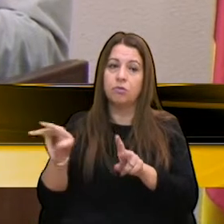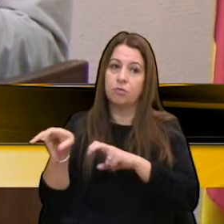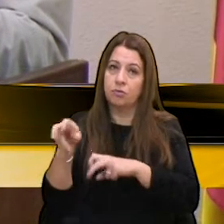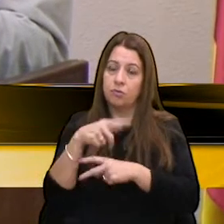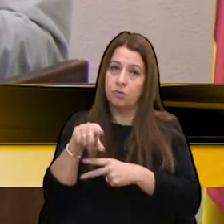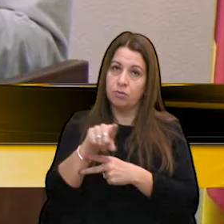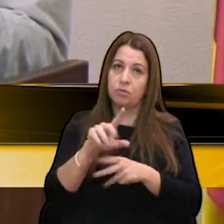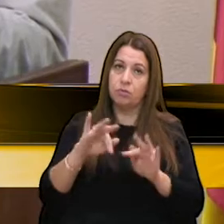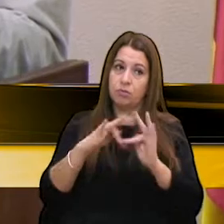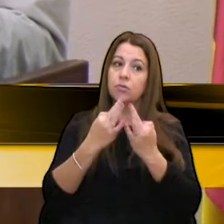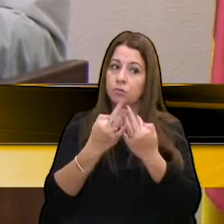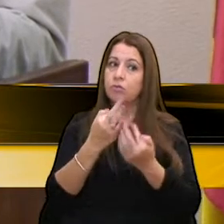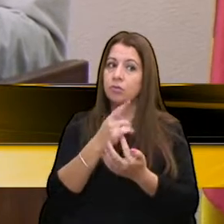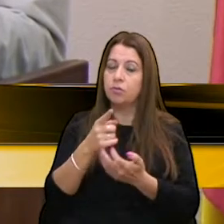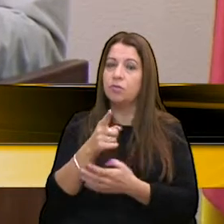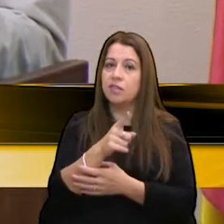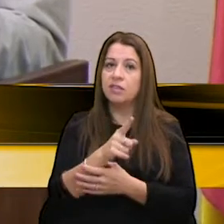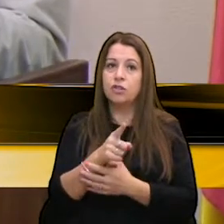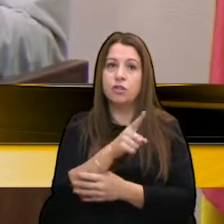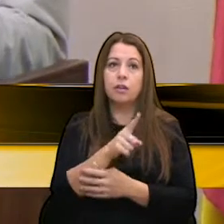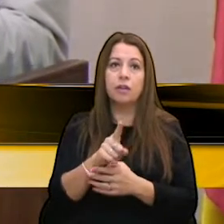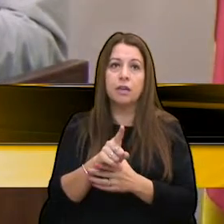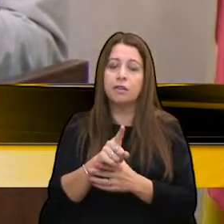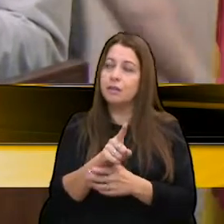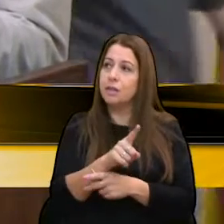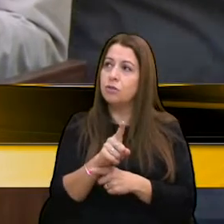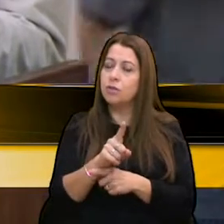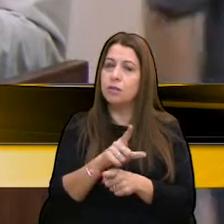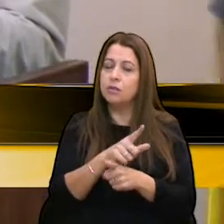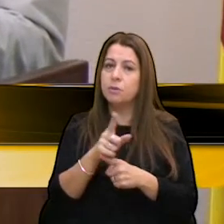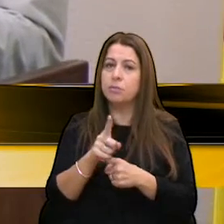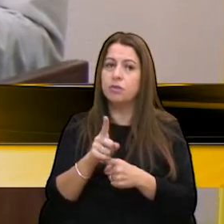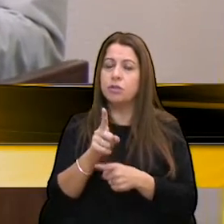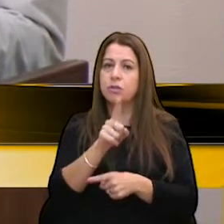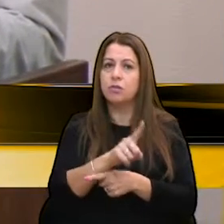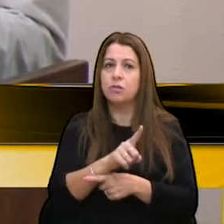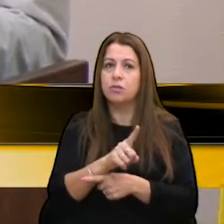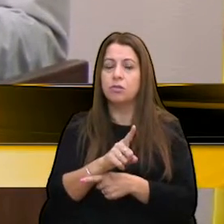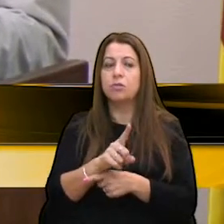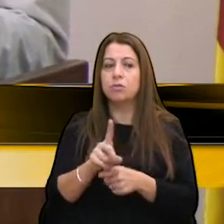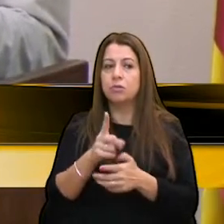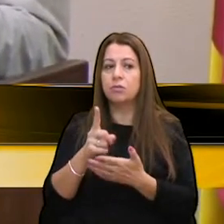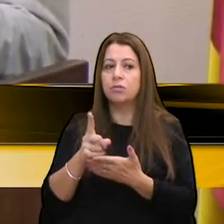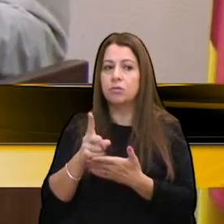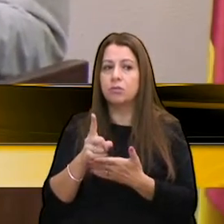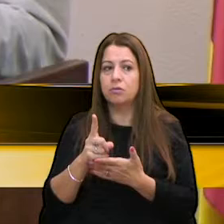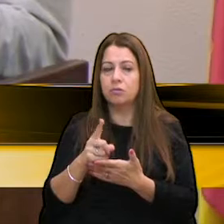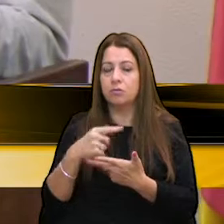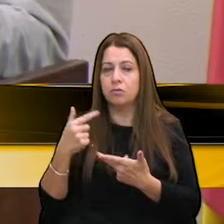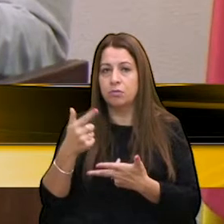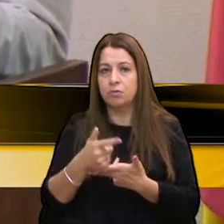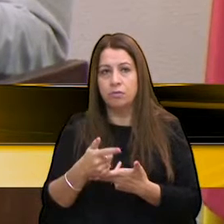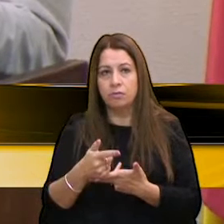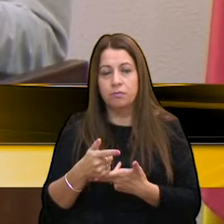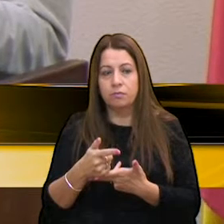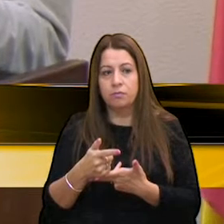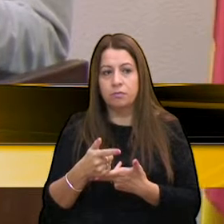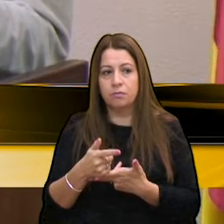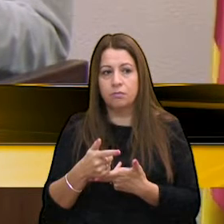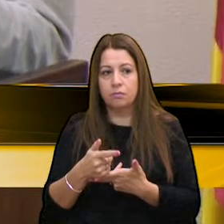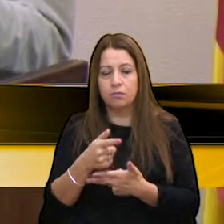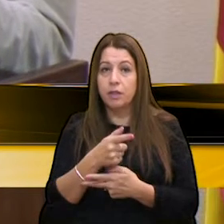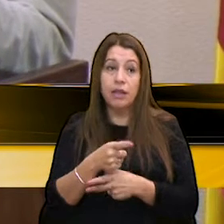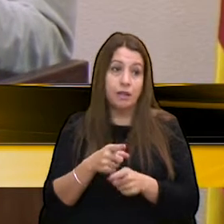familiares, assalariados rurais, meiros, diaristas e parceiros. Além